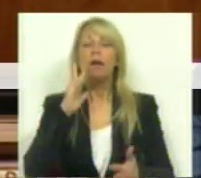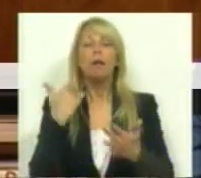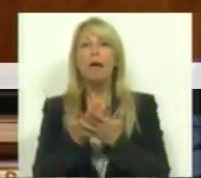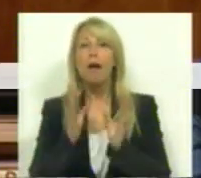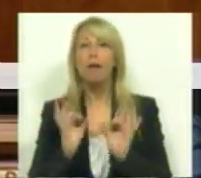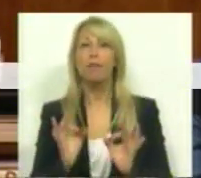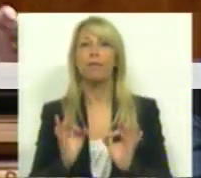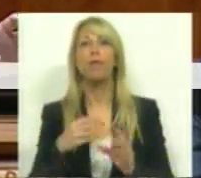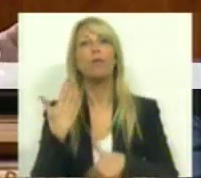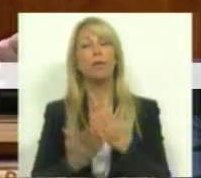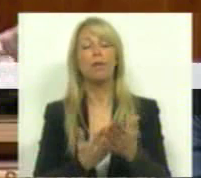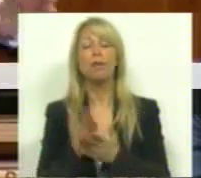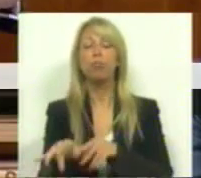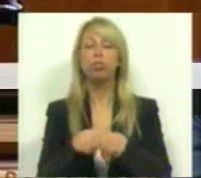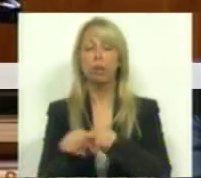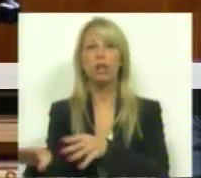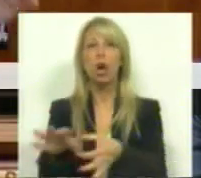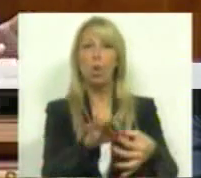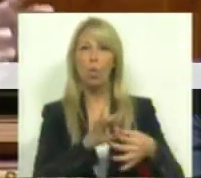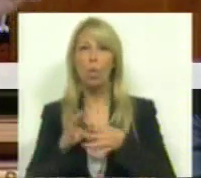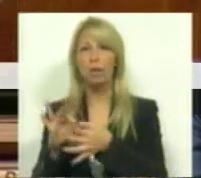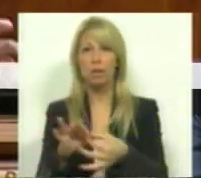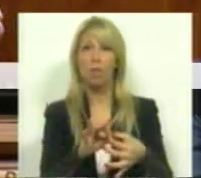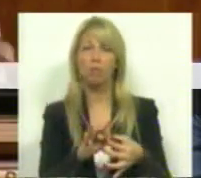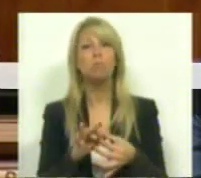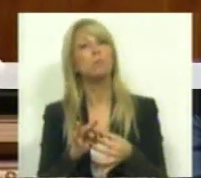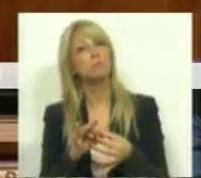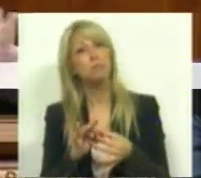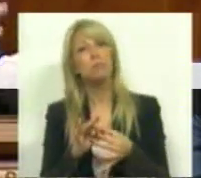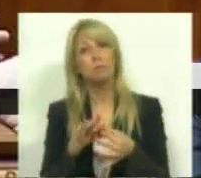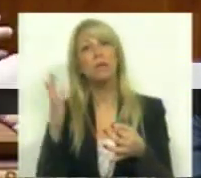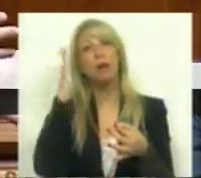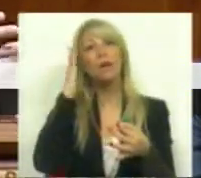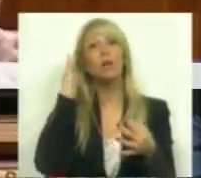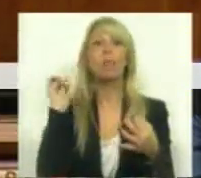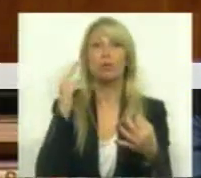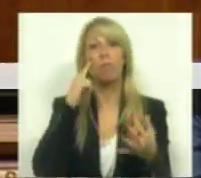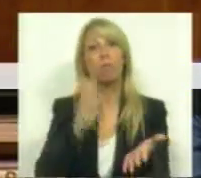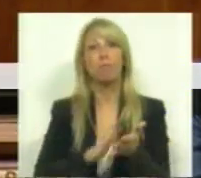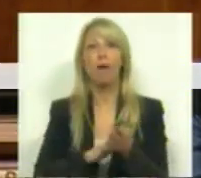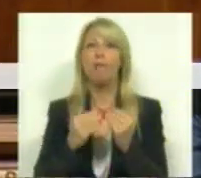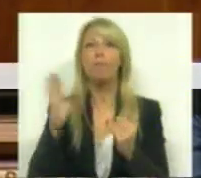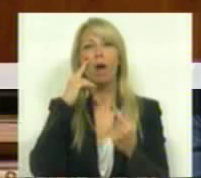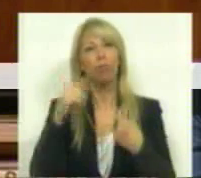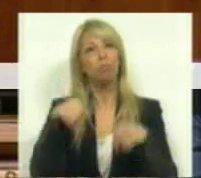coesão, que achamos que é a que mais testemunho pode dar do passado e para o